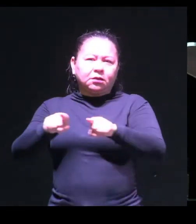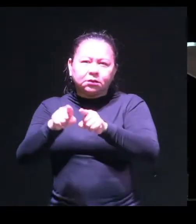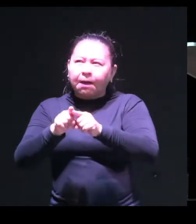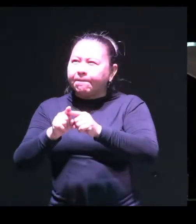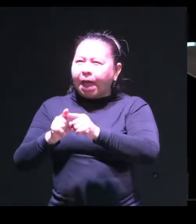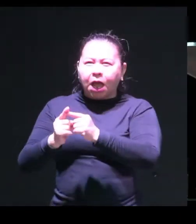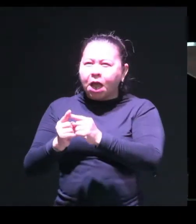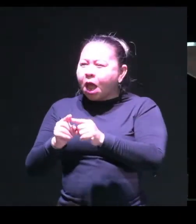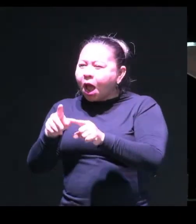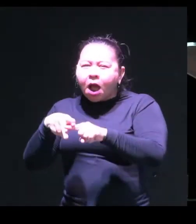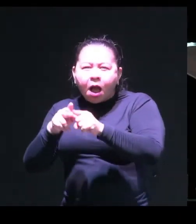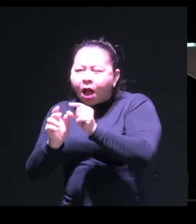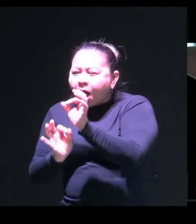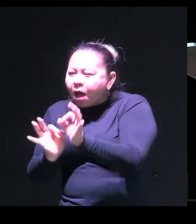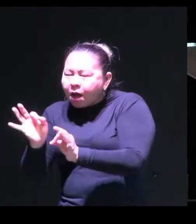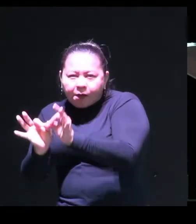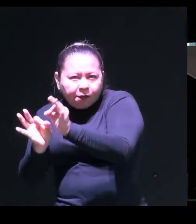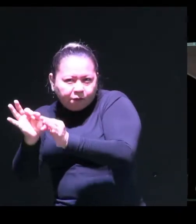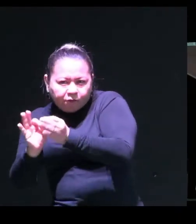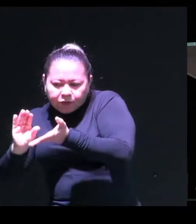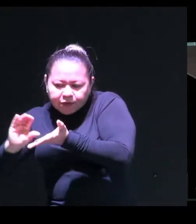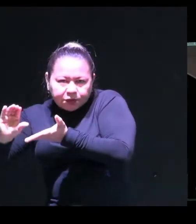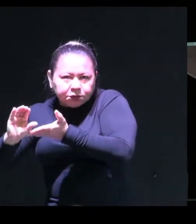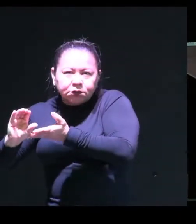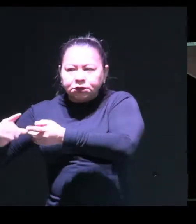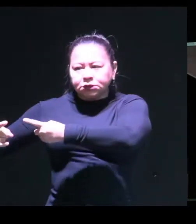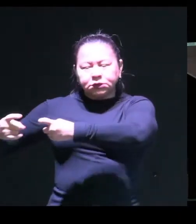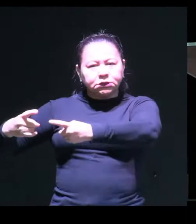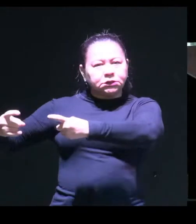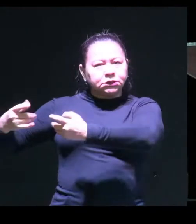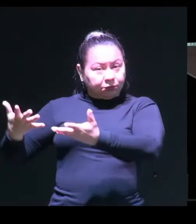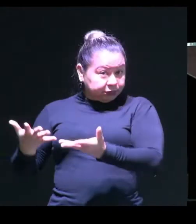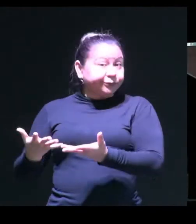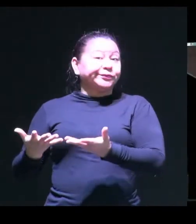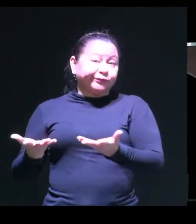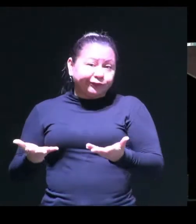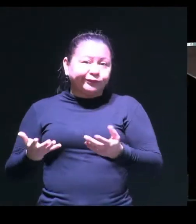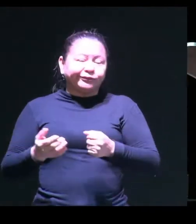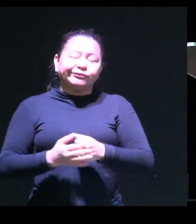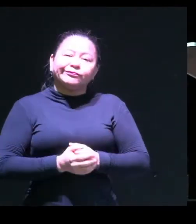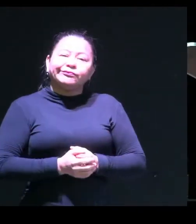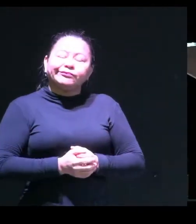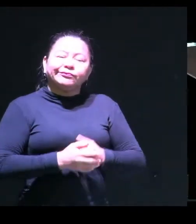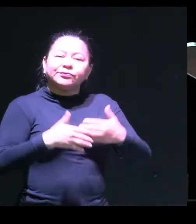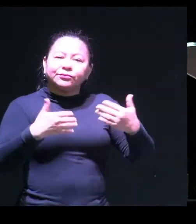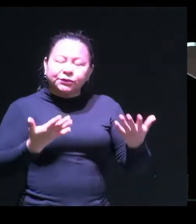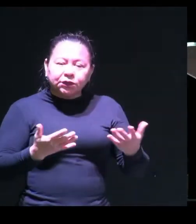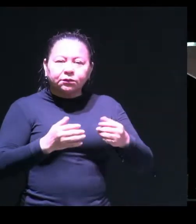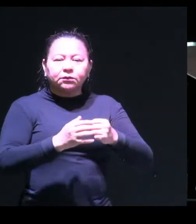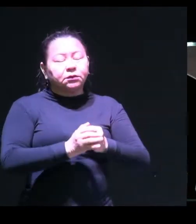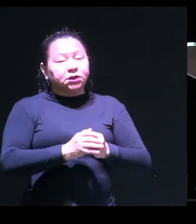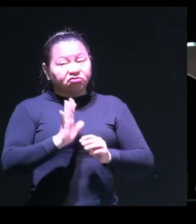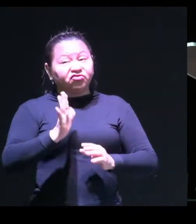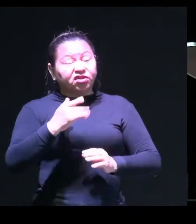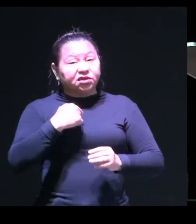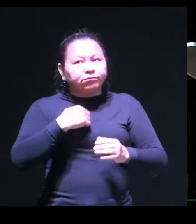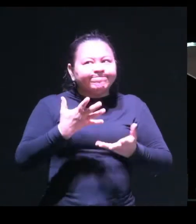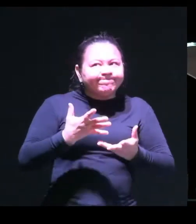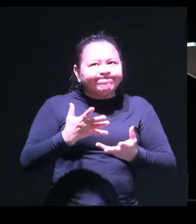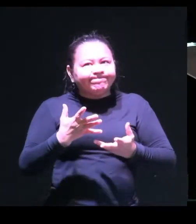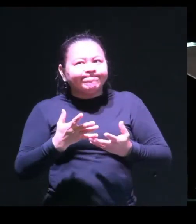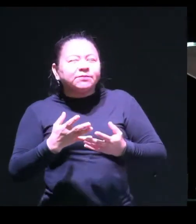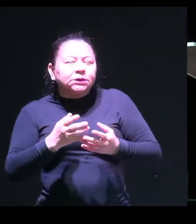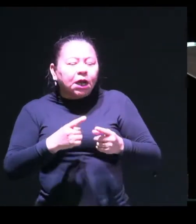caças moderníssimos e investindo em armamentos. As nações estão pressentindo que